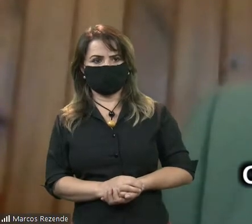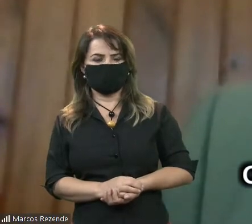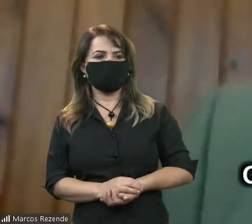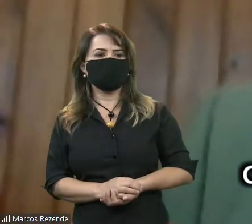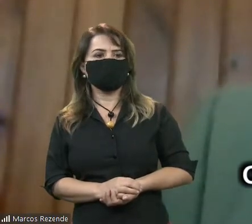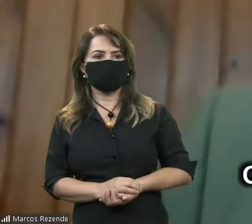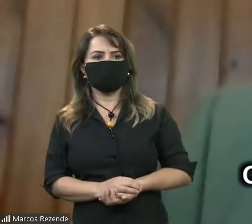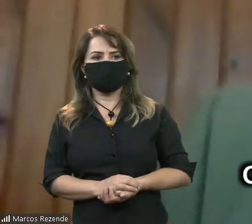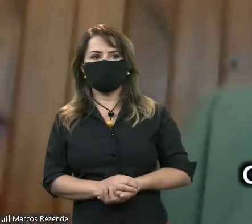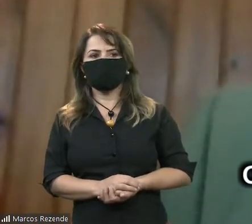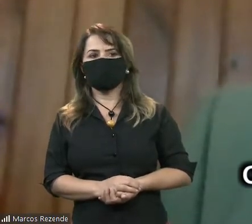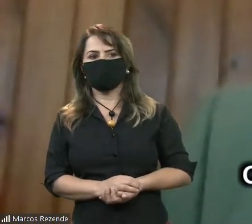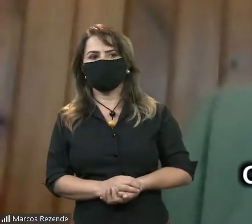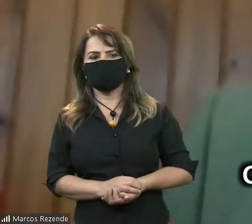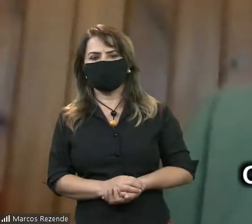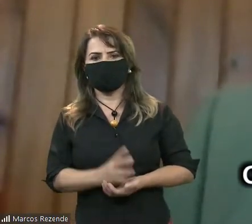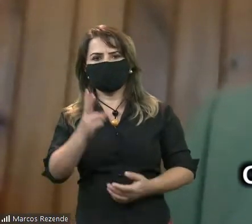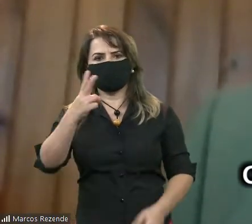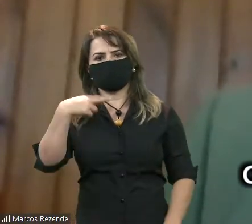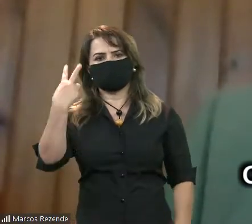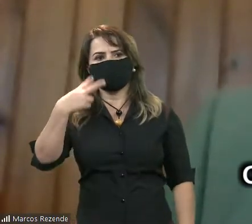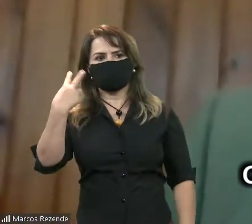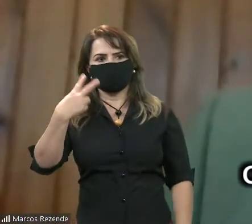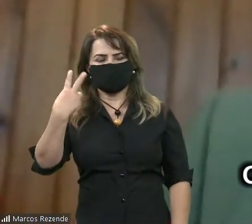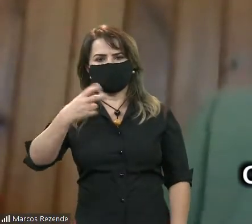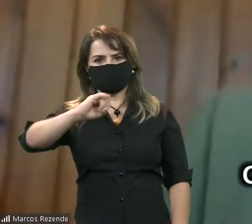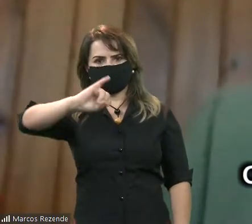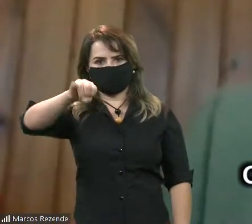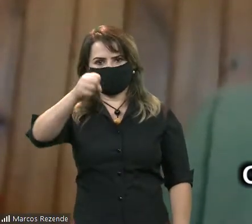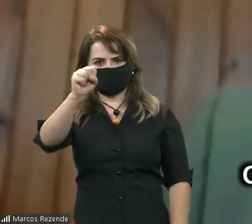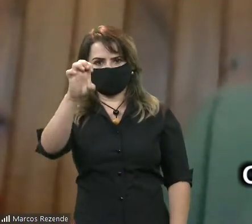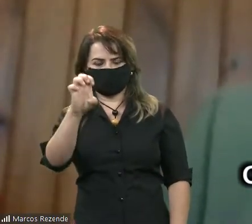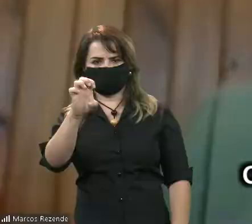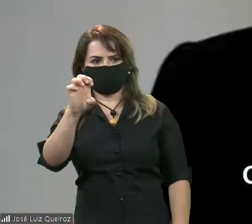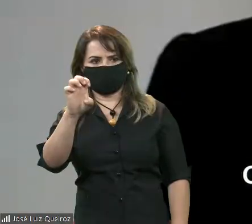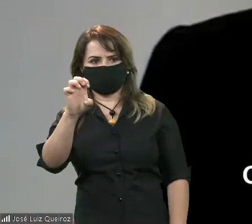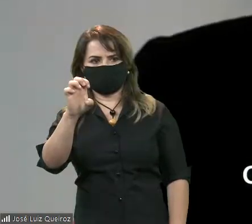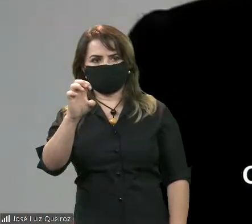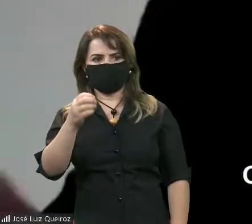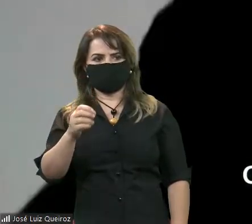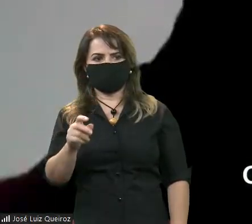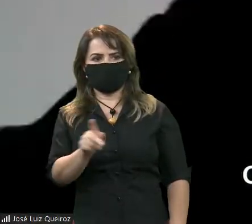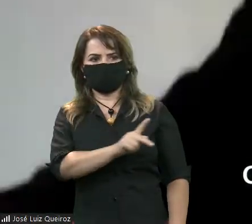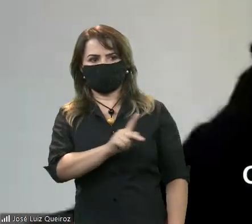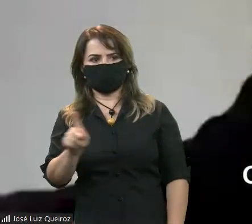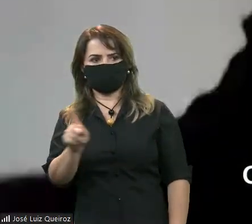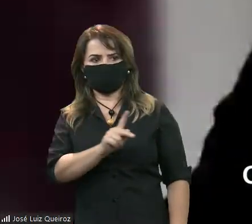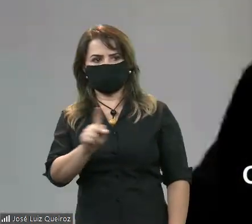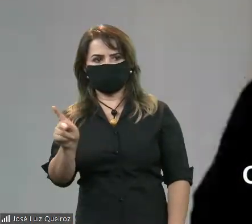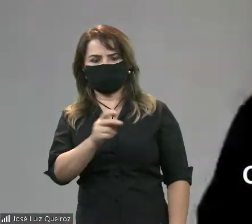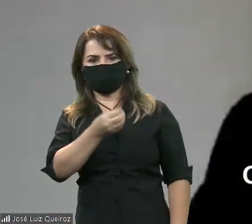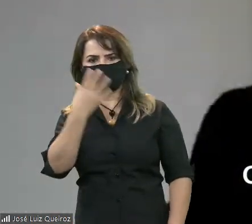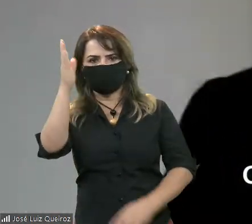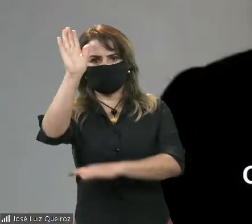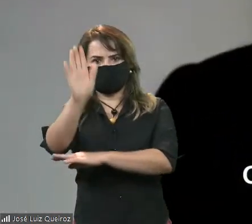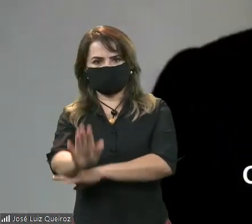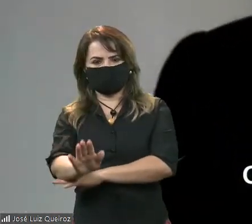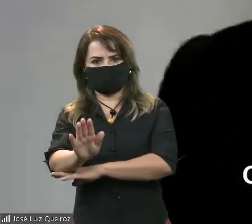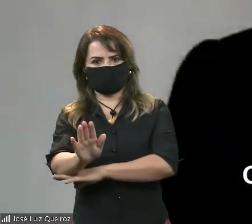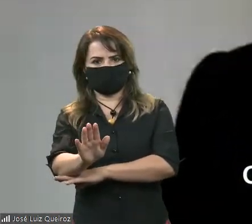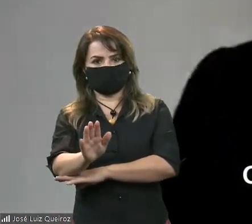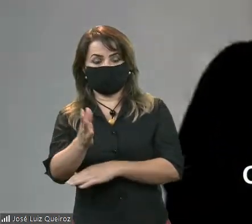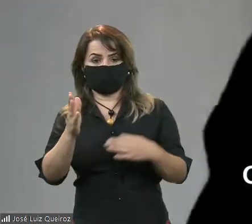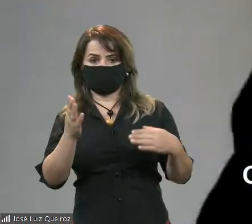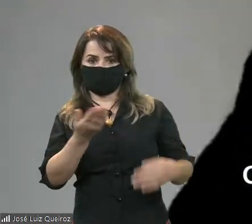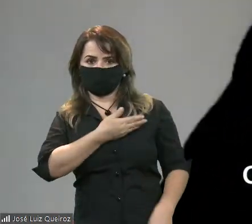Questão de ordem, vereador José Luiz Queiroz. Presidente, boa tarde também, boa tarde a todos os colegas